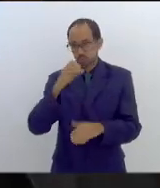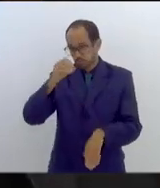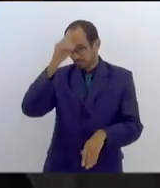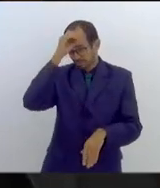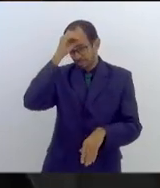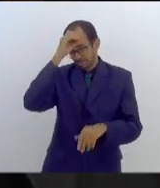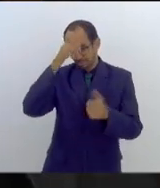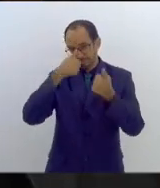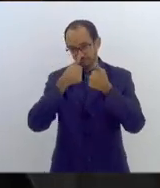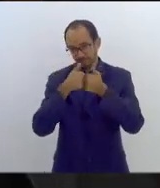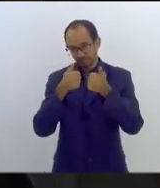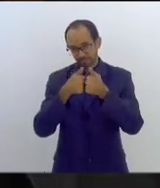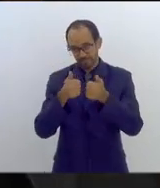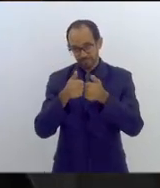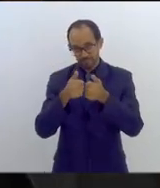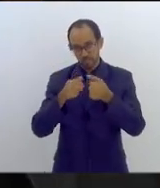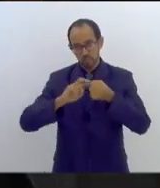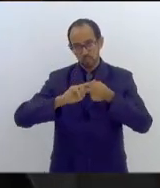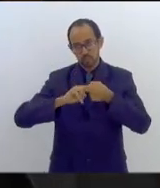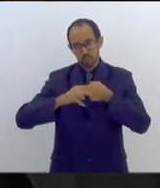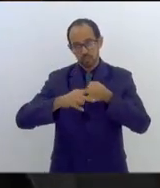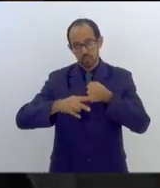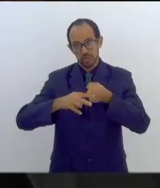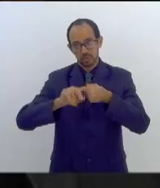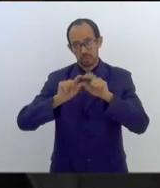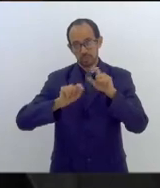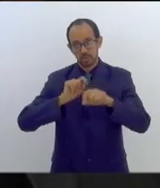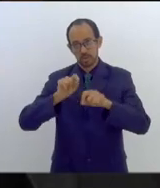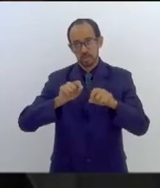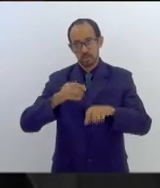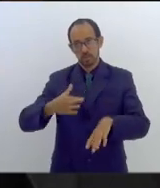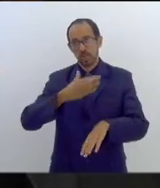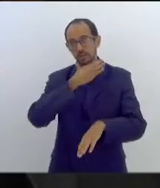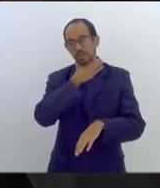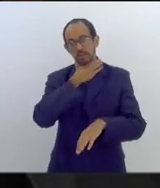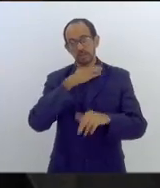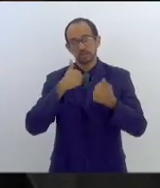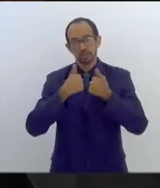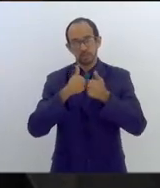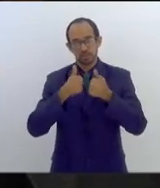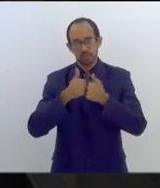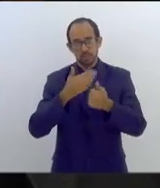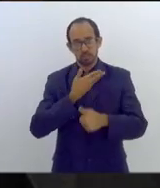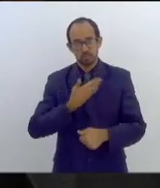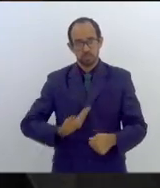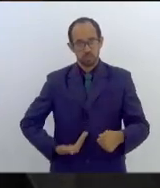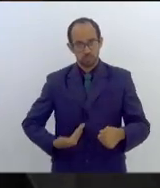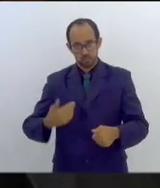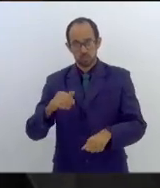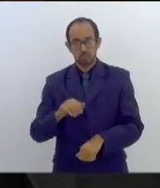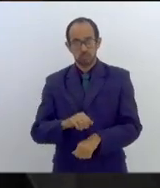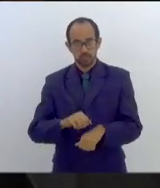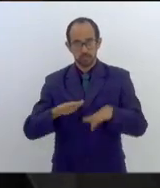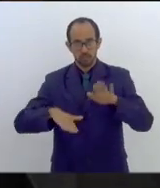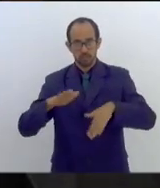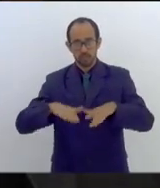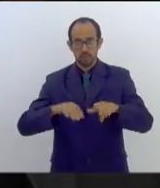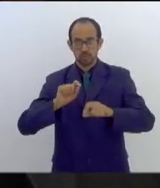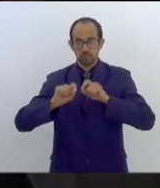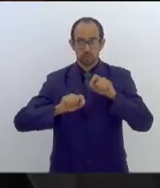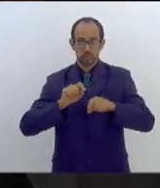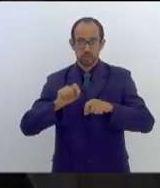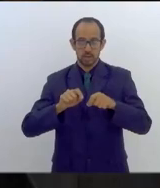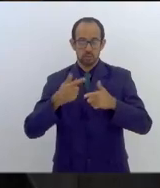resultado disso é que a gente vive uma crise no transporte público, em que talvez o seu sintoma